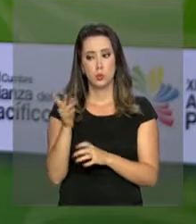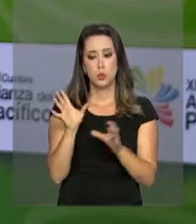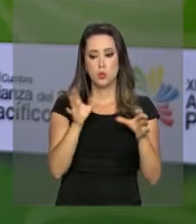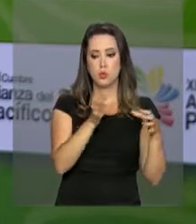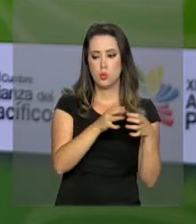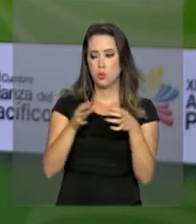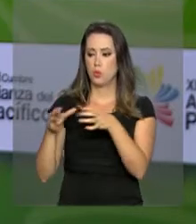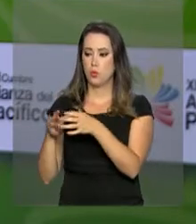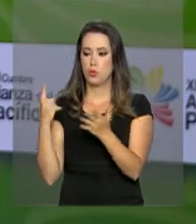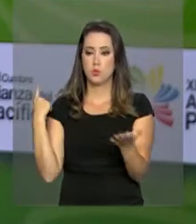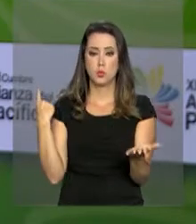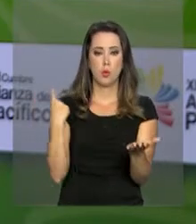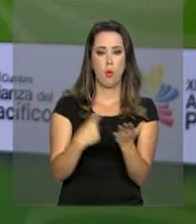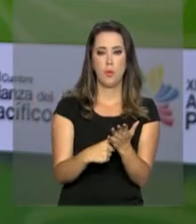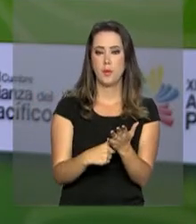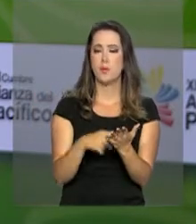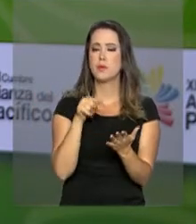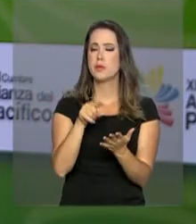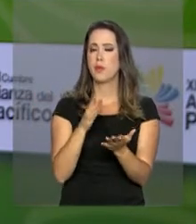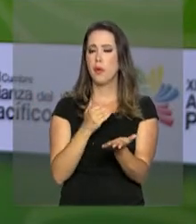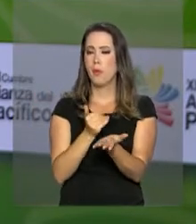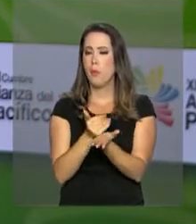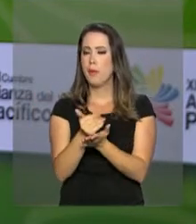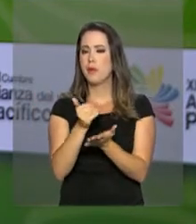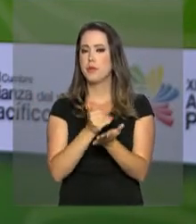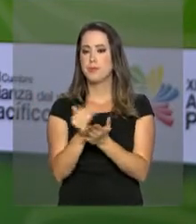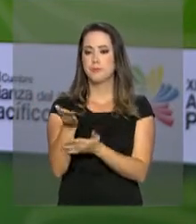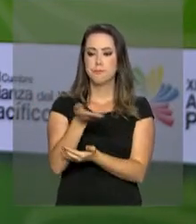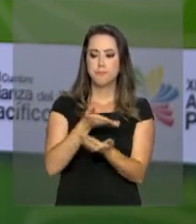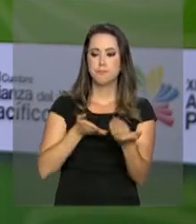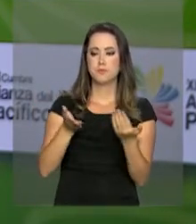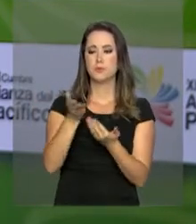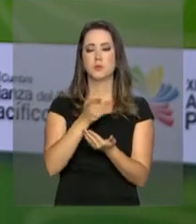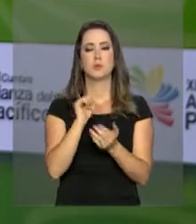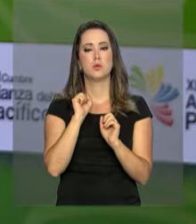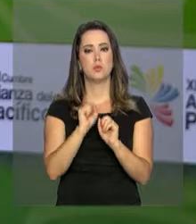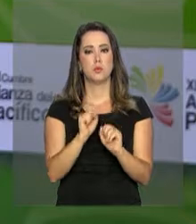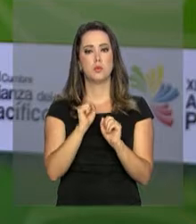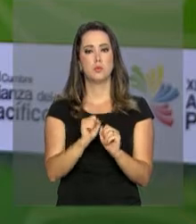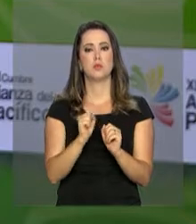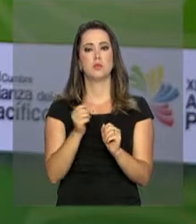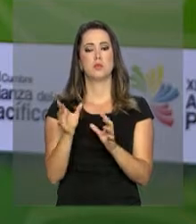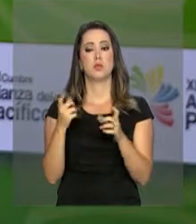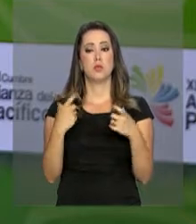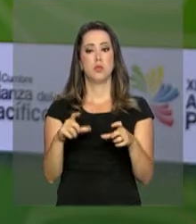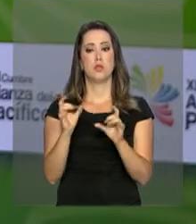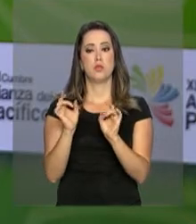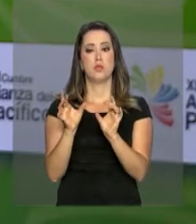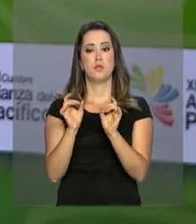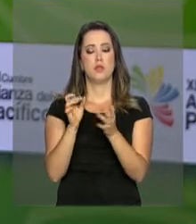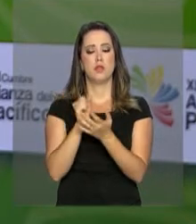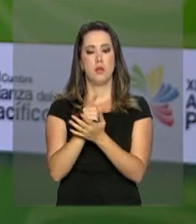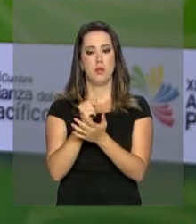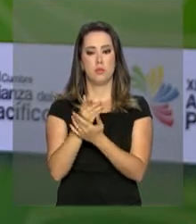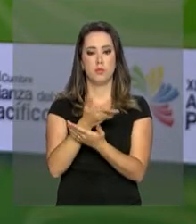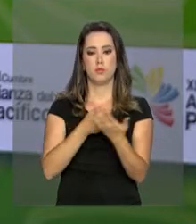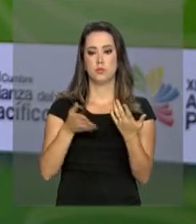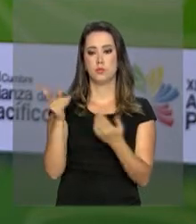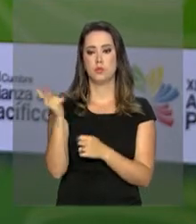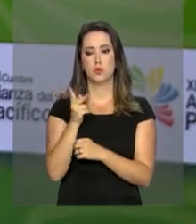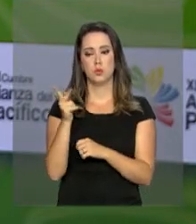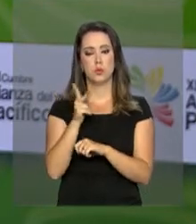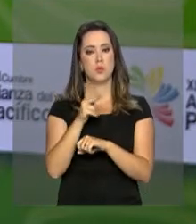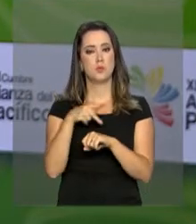dessa declaração conjunta é o início de uma negociação para o estabelecimento de uma área de livre comércio entre os